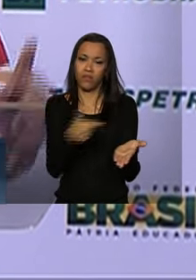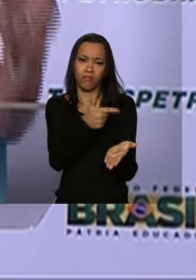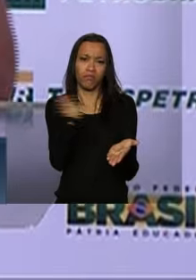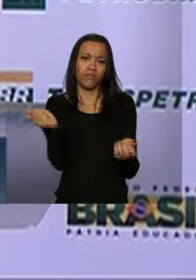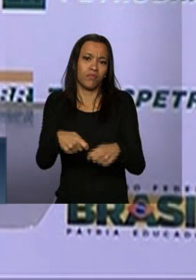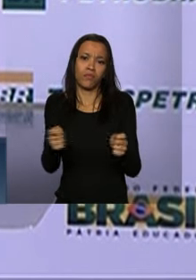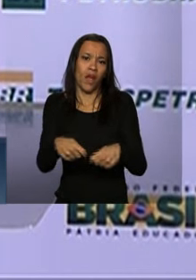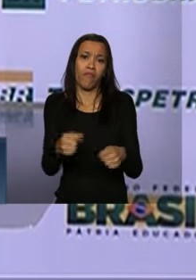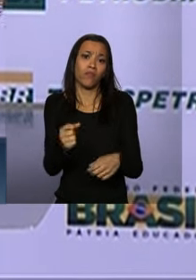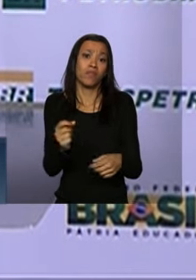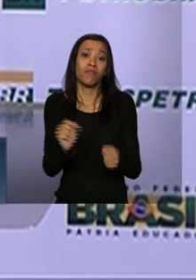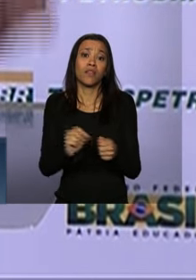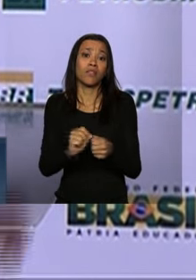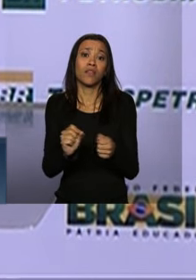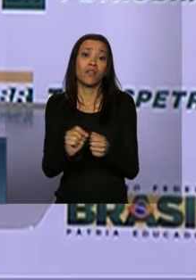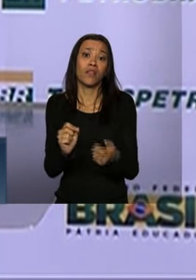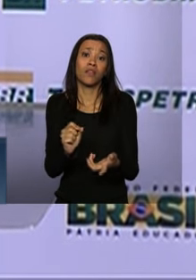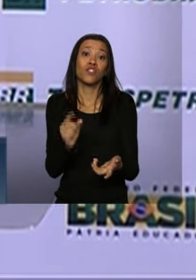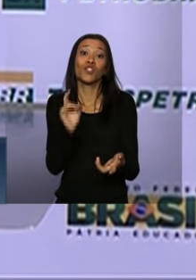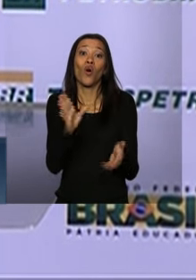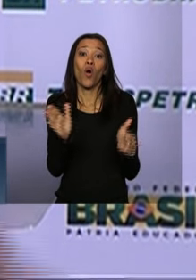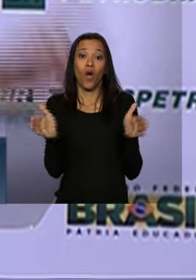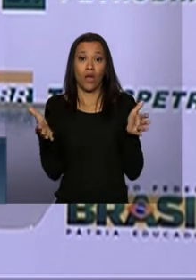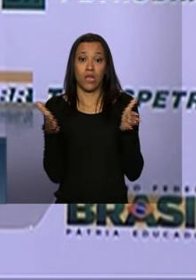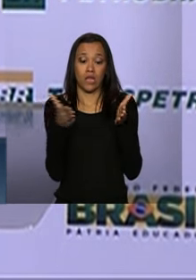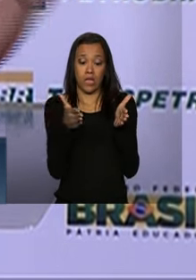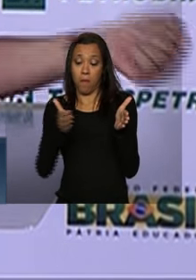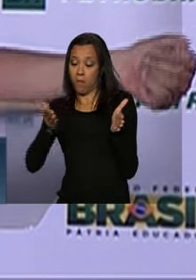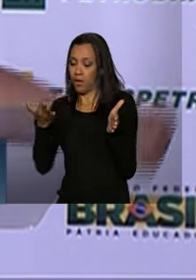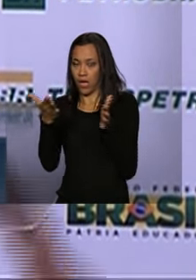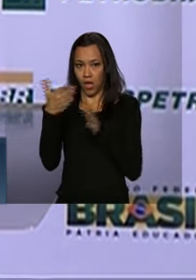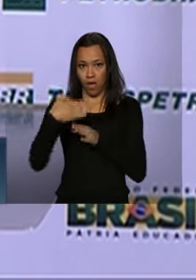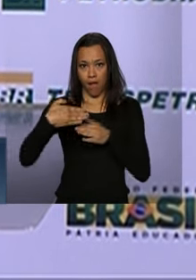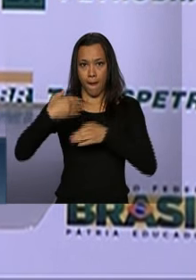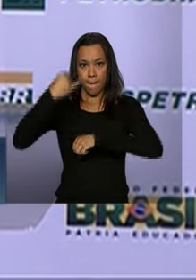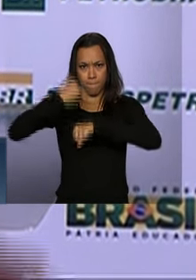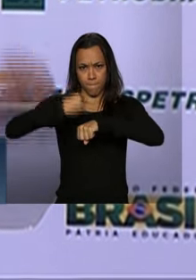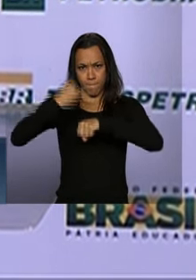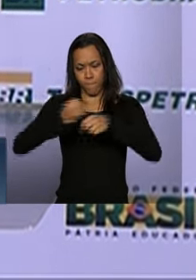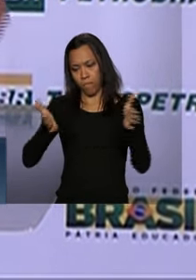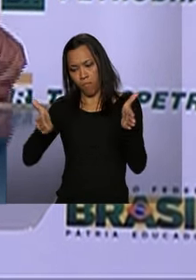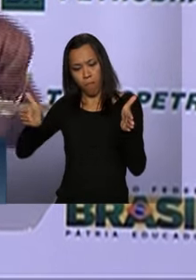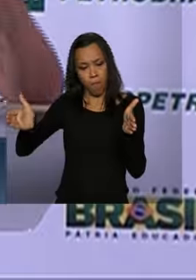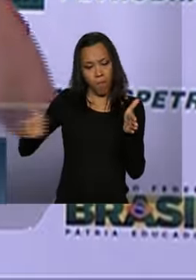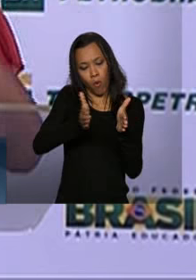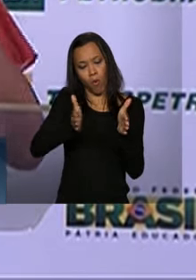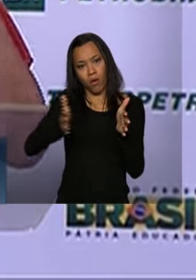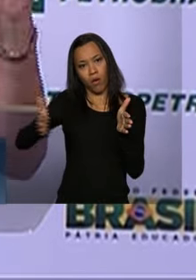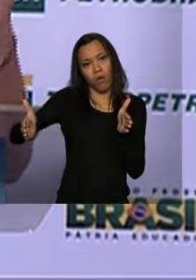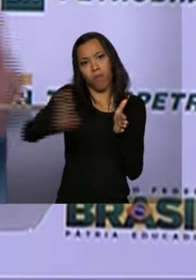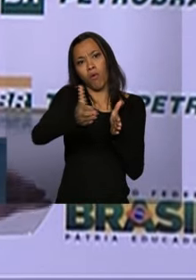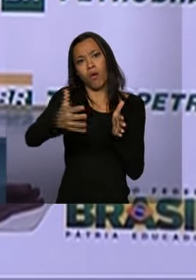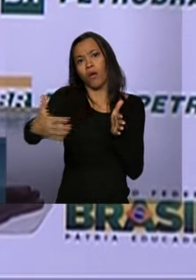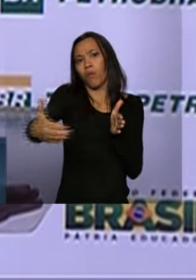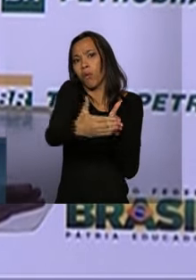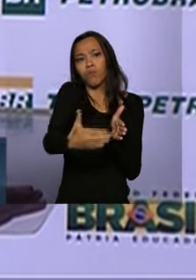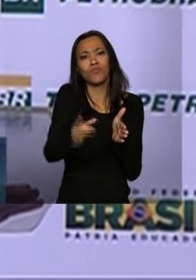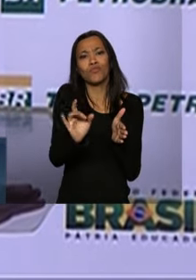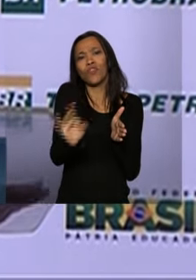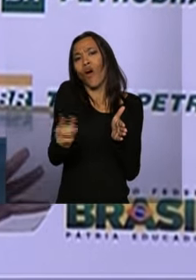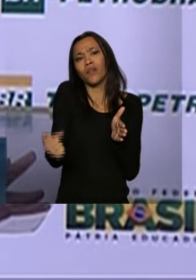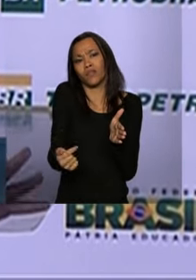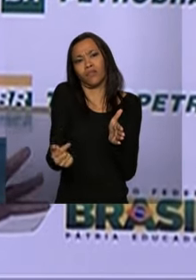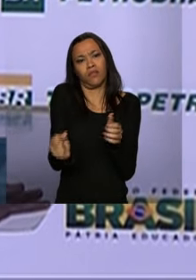para fazer sequer casco de navio, casco de plataforma ou casco de qualquer um